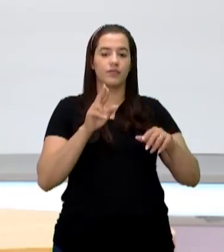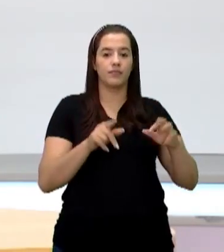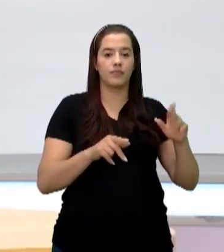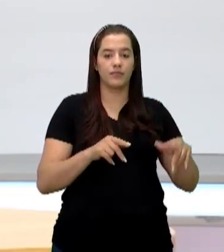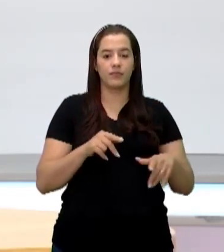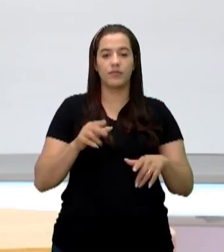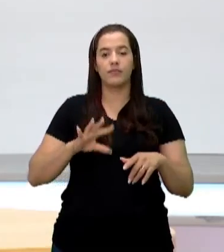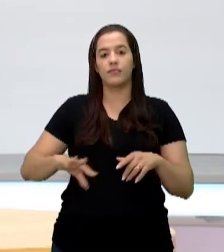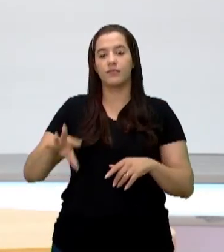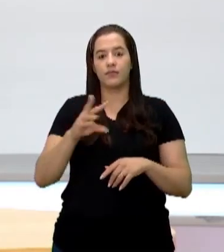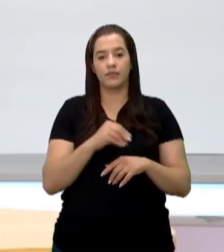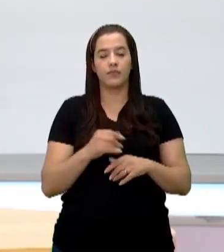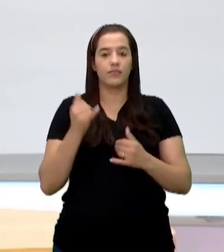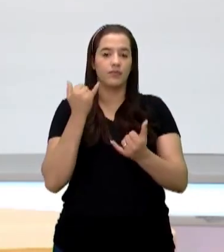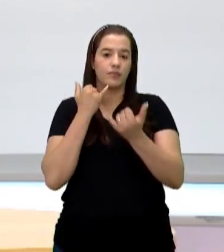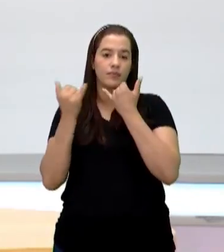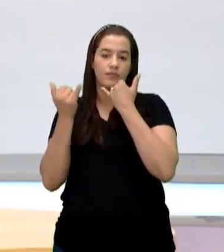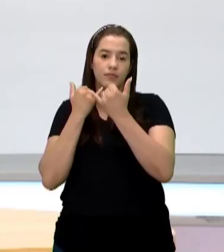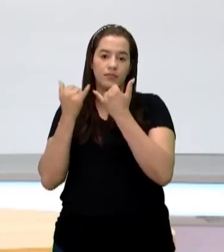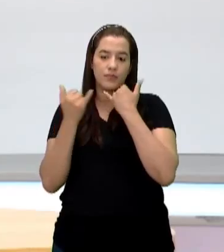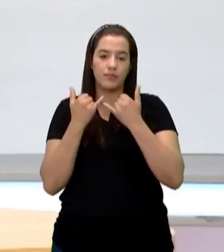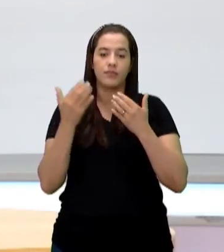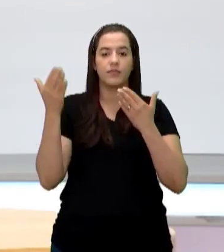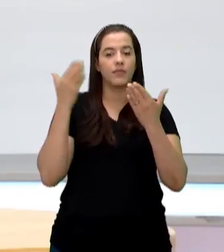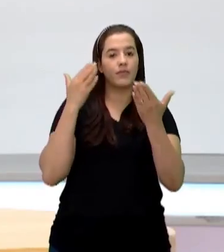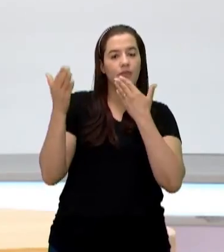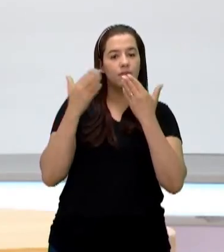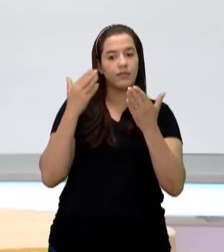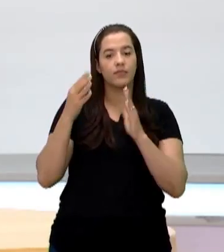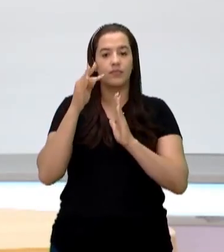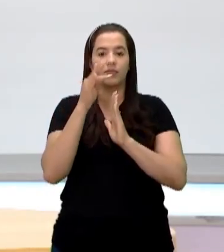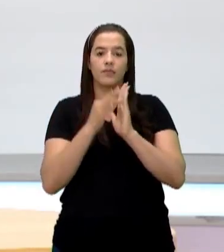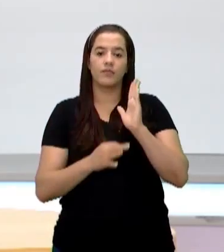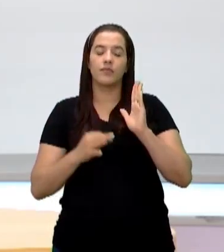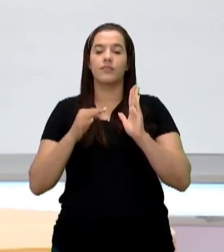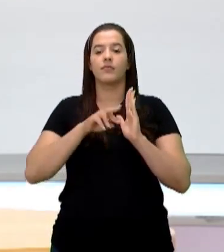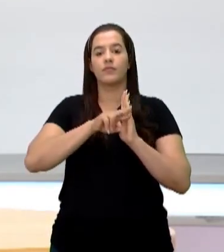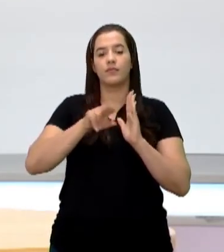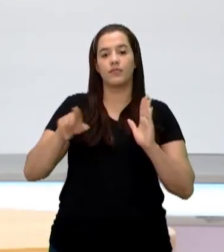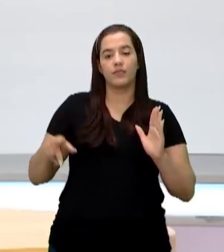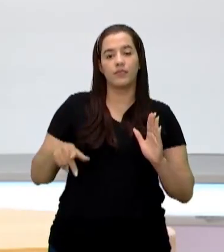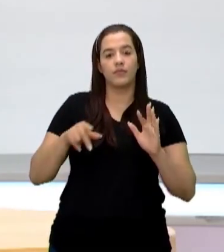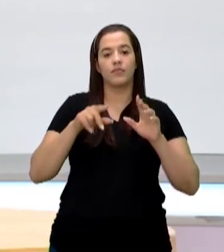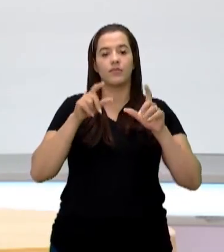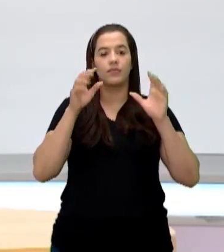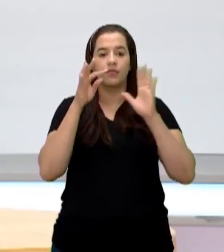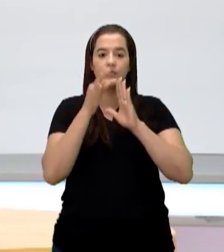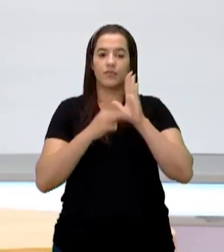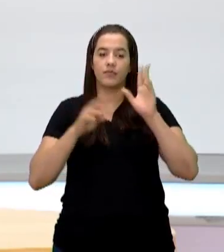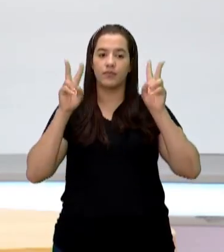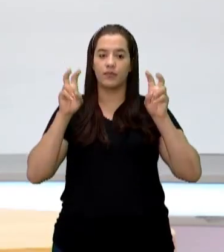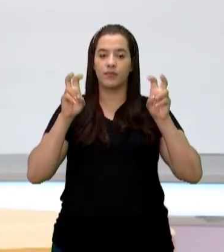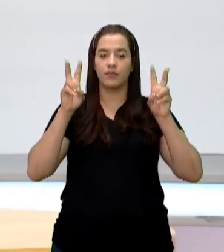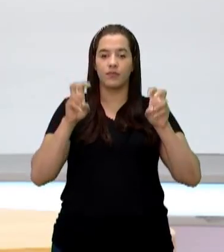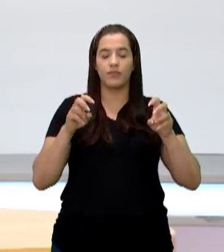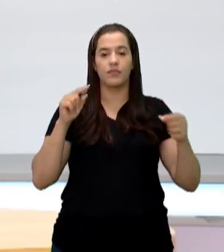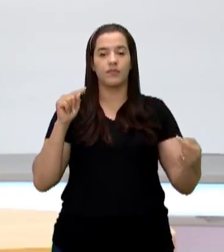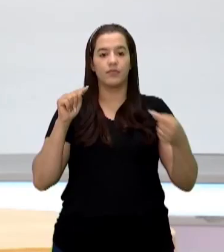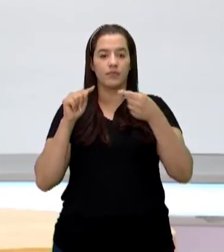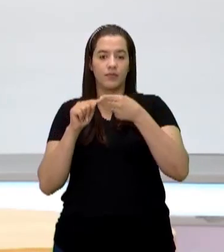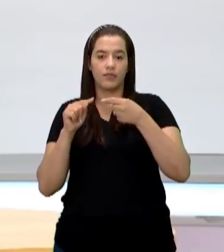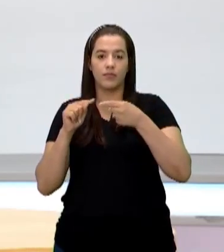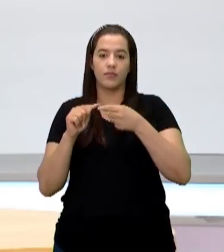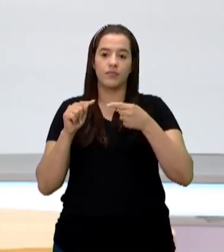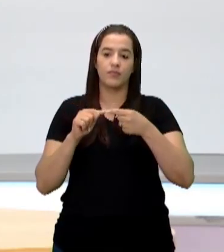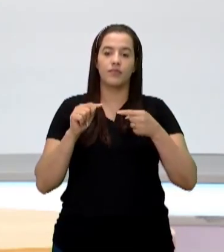de tratar uma informação na comparação de textos que tratam do mesmo tema em função